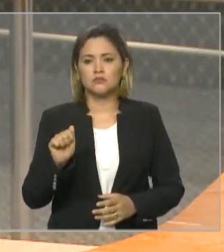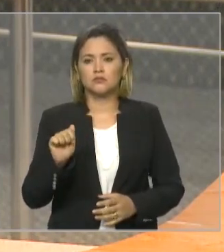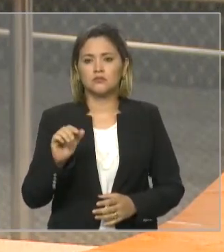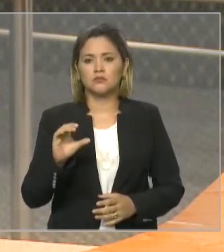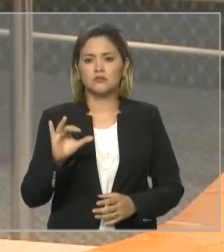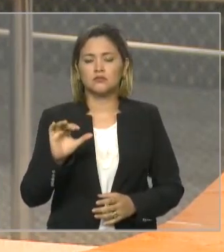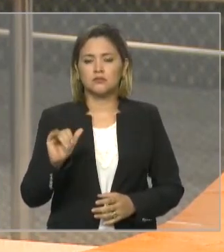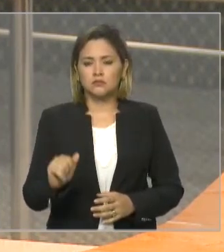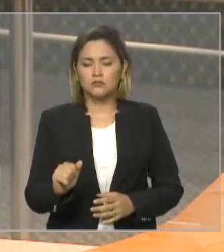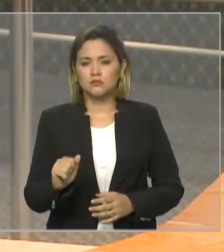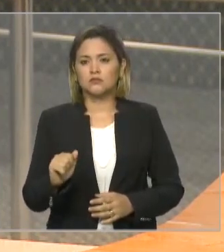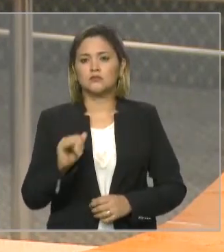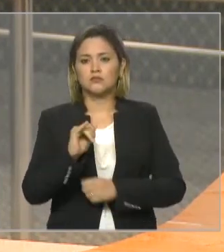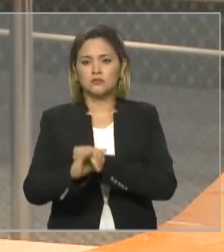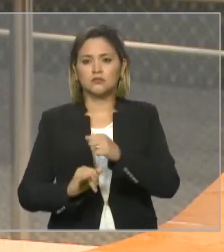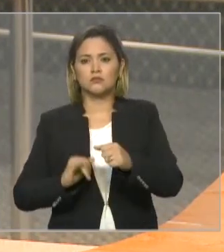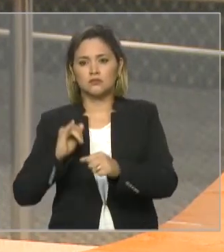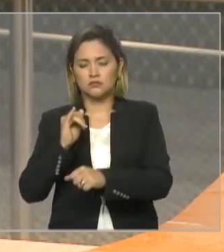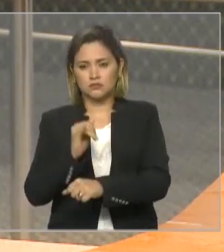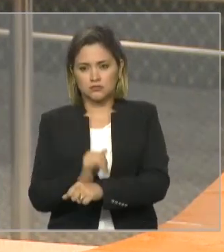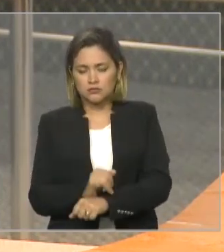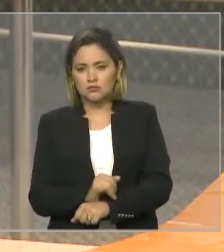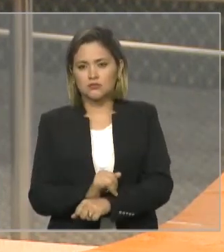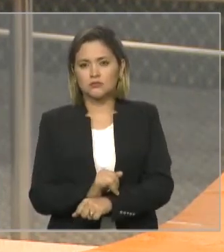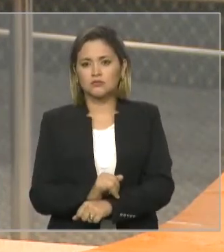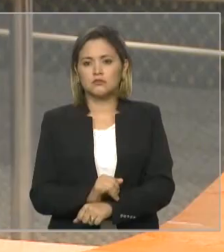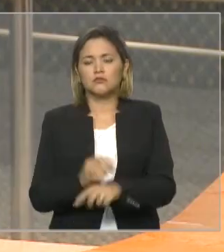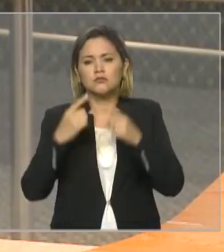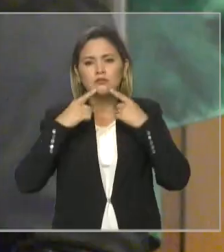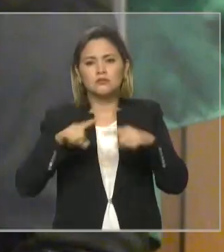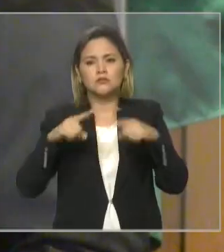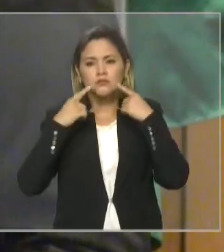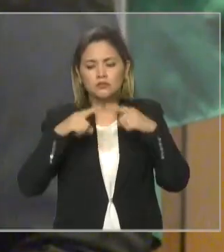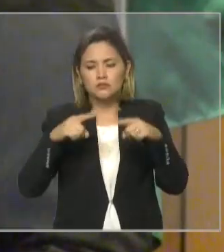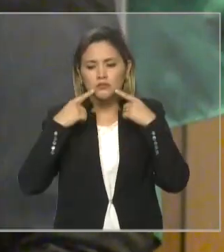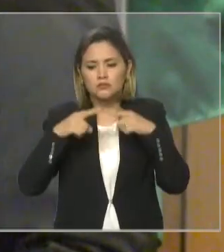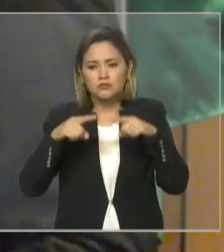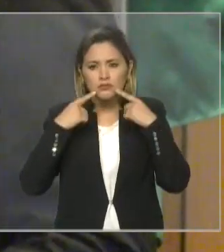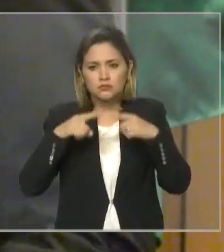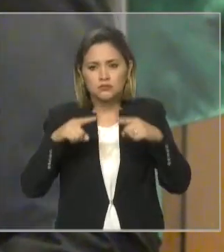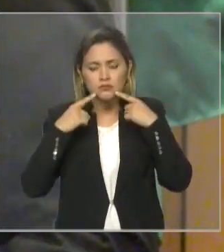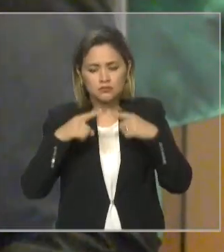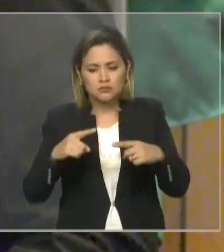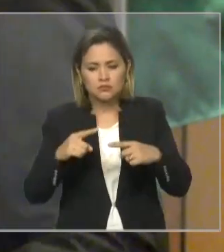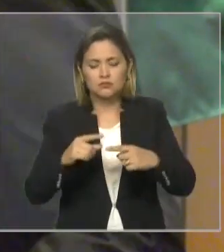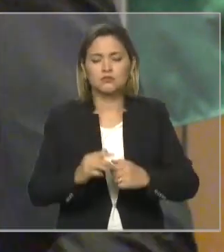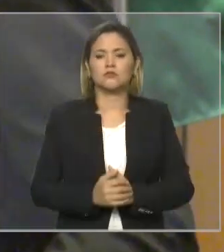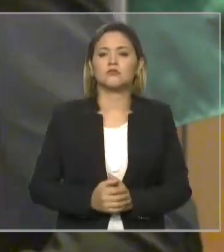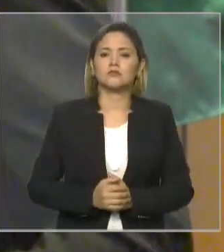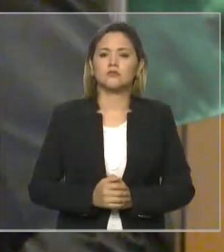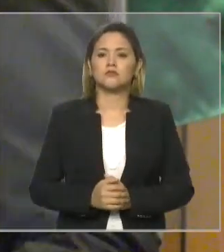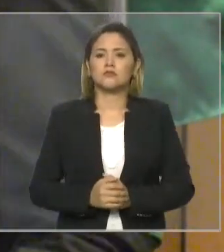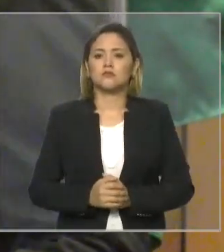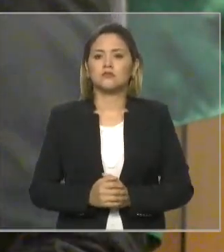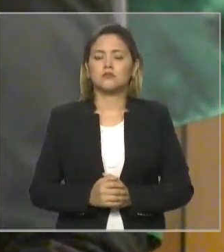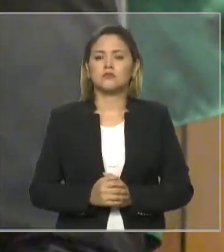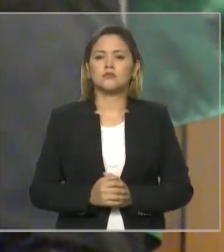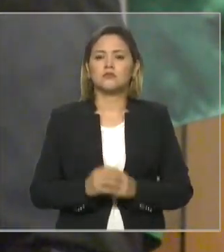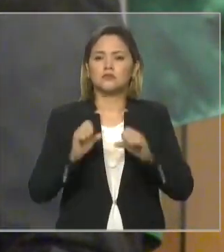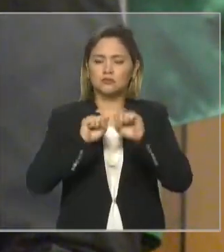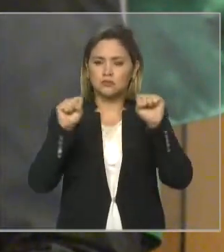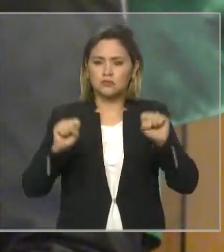Animais. A criação de um portal eletrônico que visa receber essas denúncias,